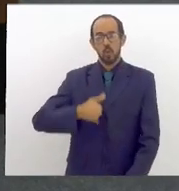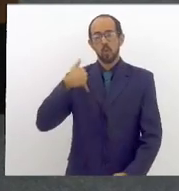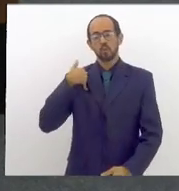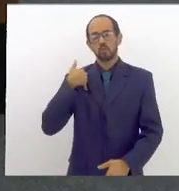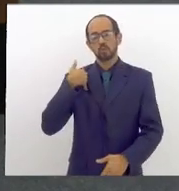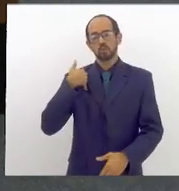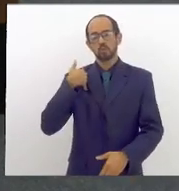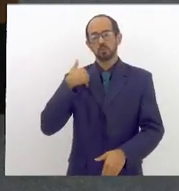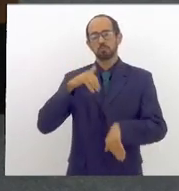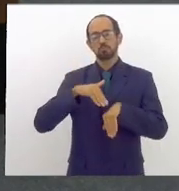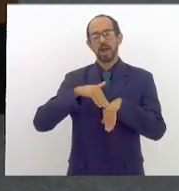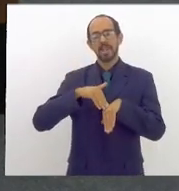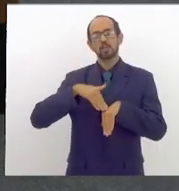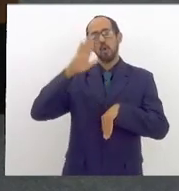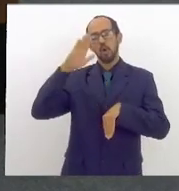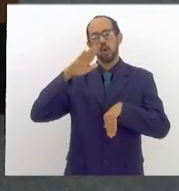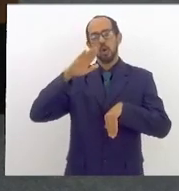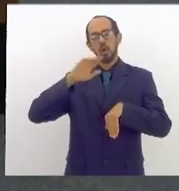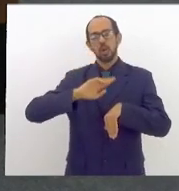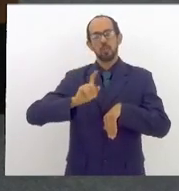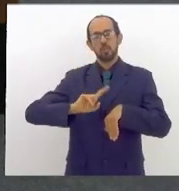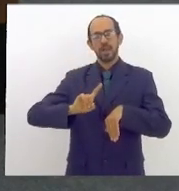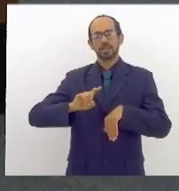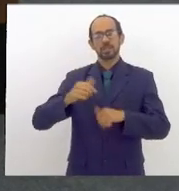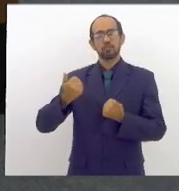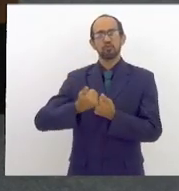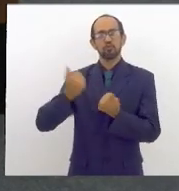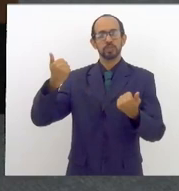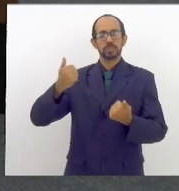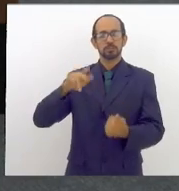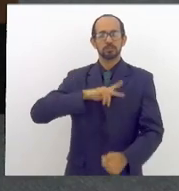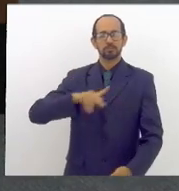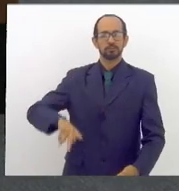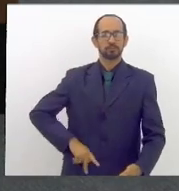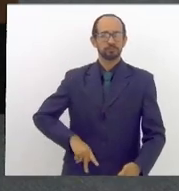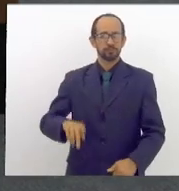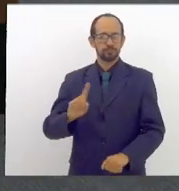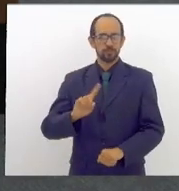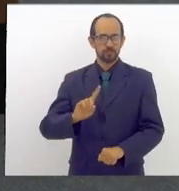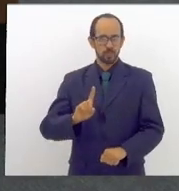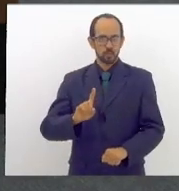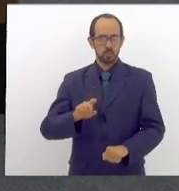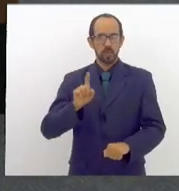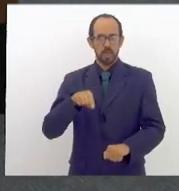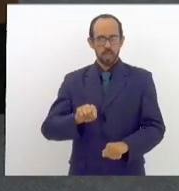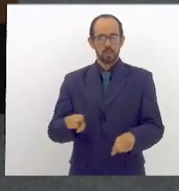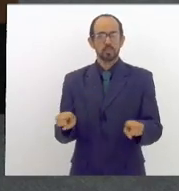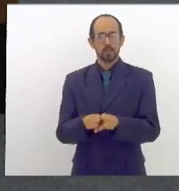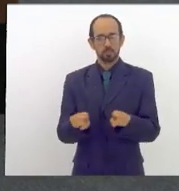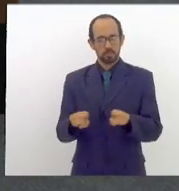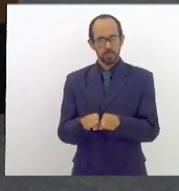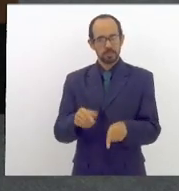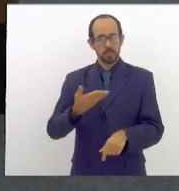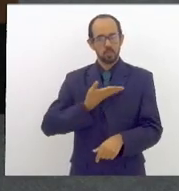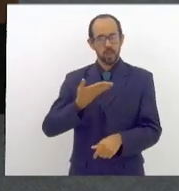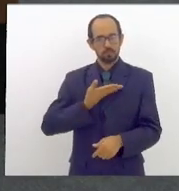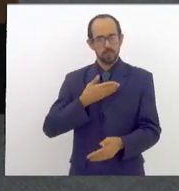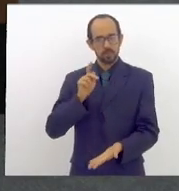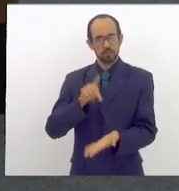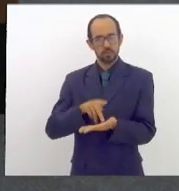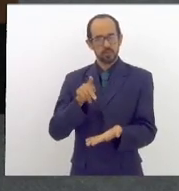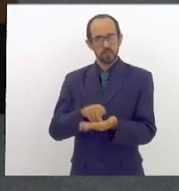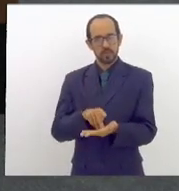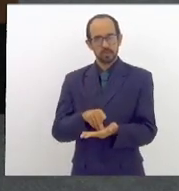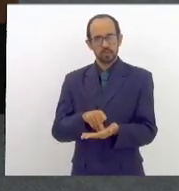maior Hoje não só de ter sido seu vice-presidente mas ter me tornar tornado com seu amigo de verdade de